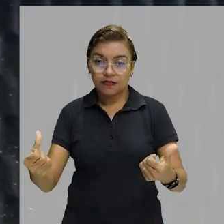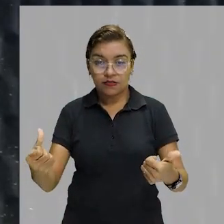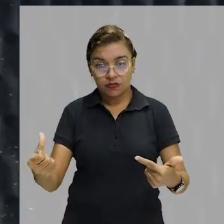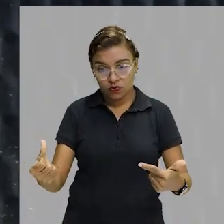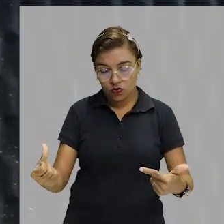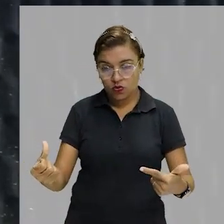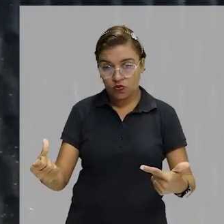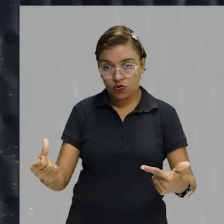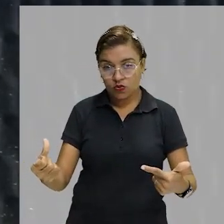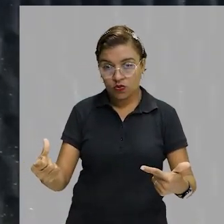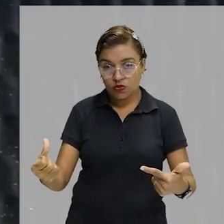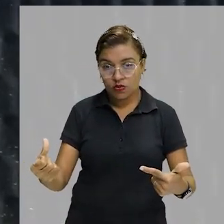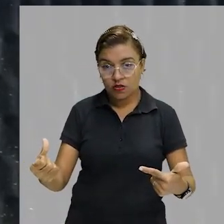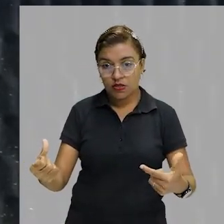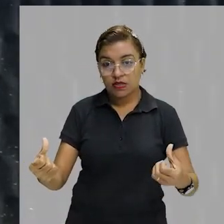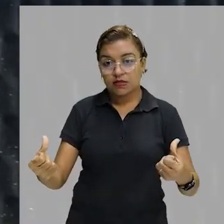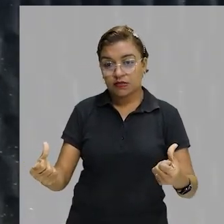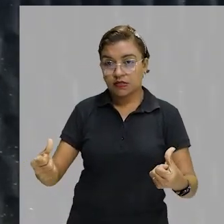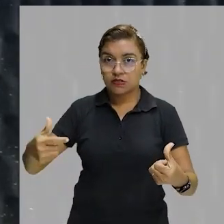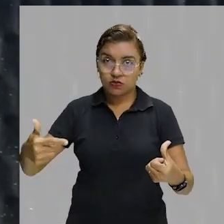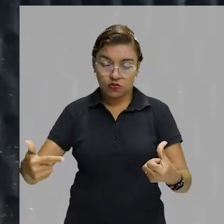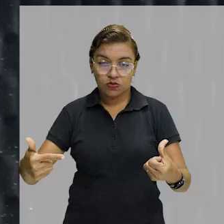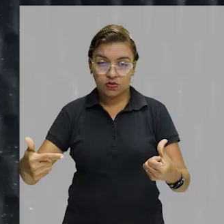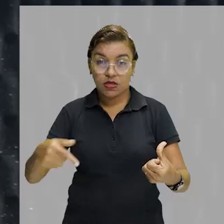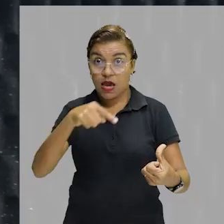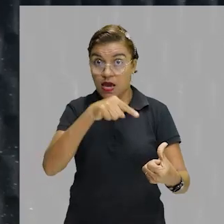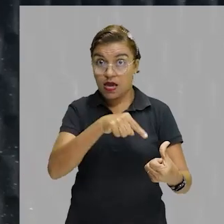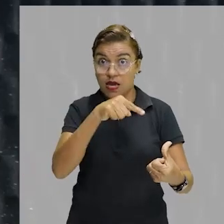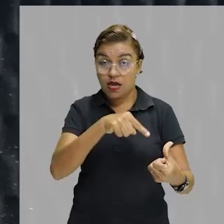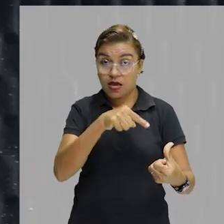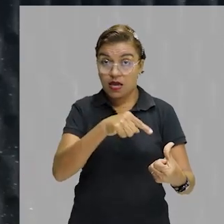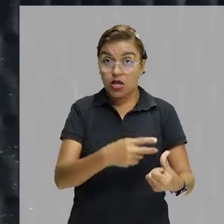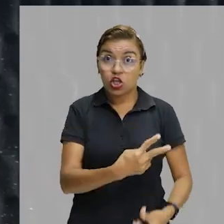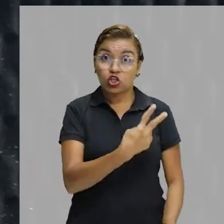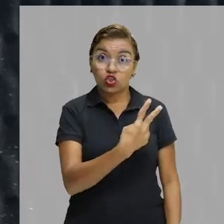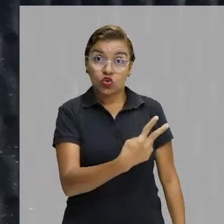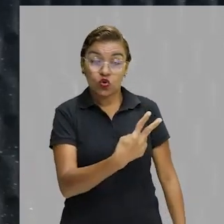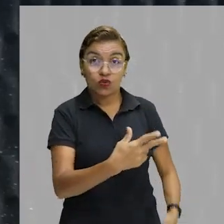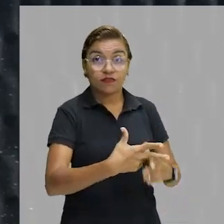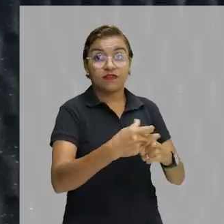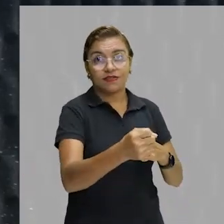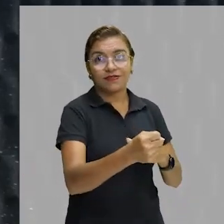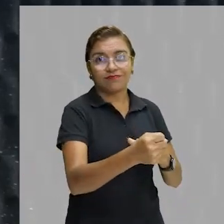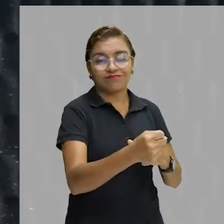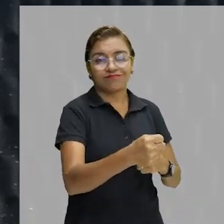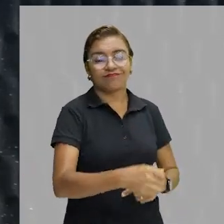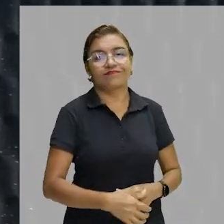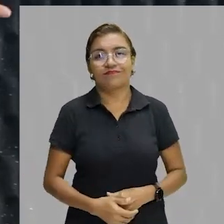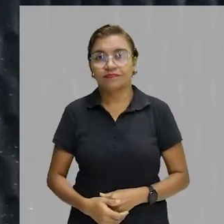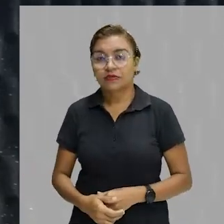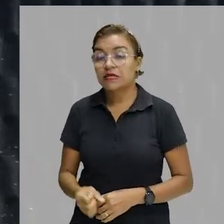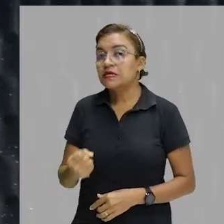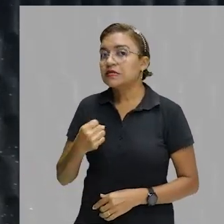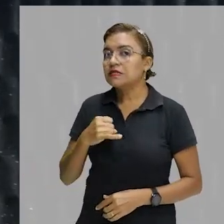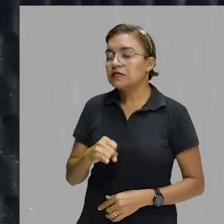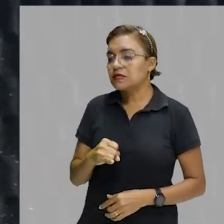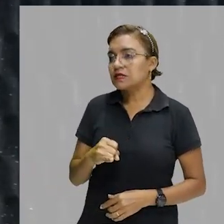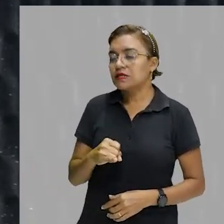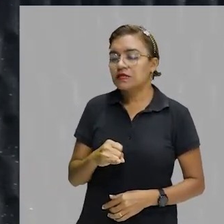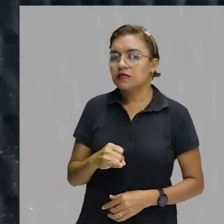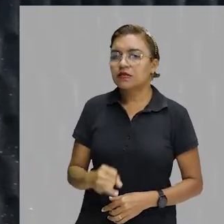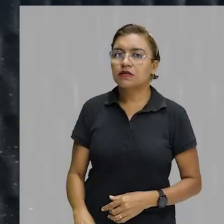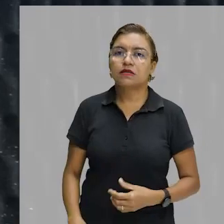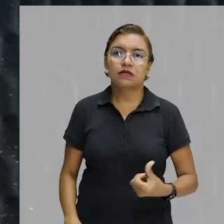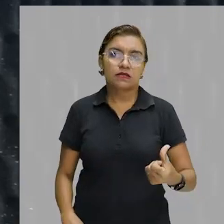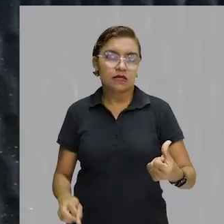6-2, esse atleta venceu o set. Então, ele acumulou 2 sets. Aqui era a disputa de 3. Ele venceu a partida. Se chegasse aqui a